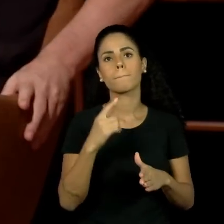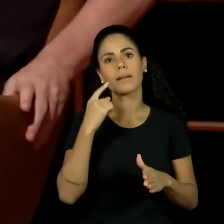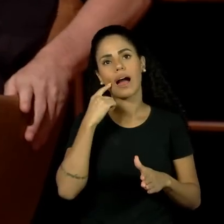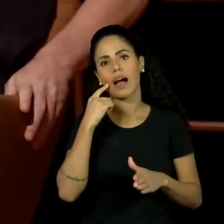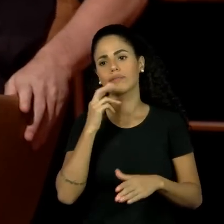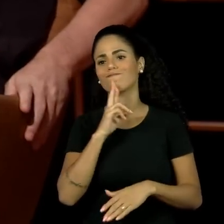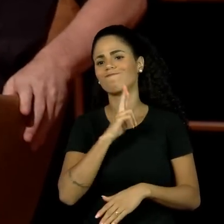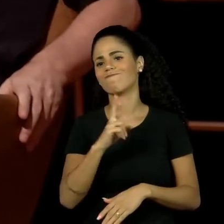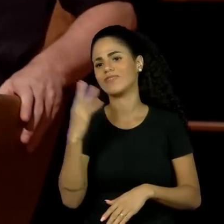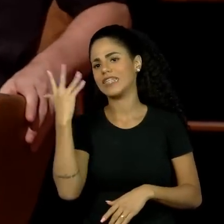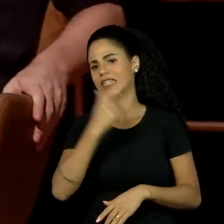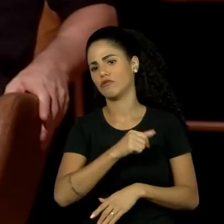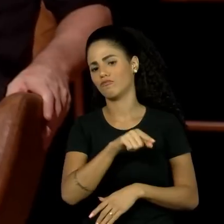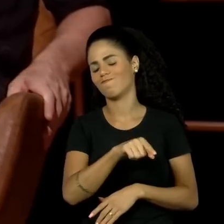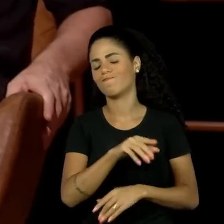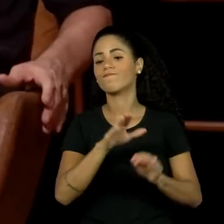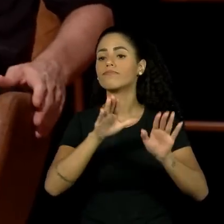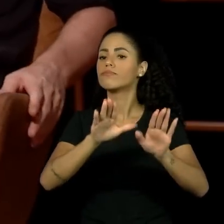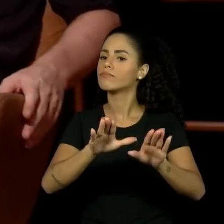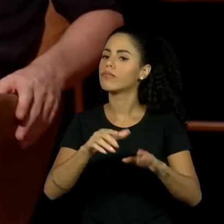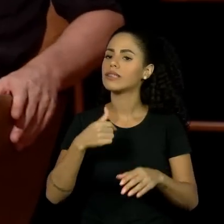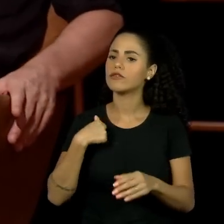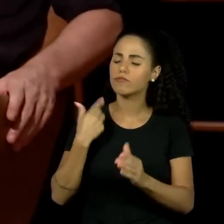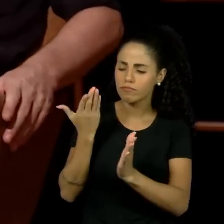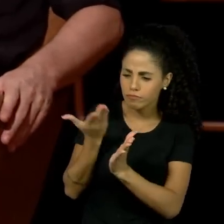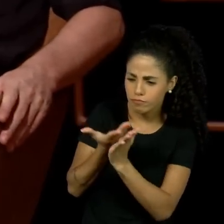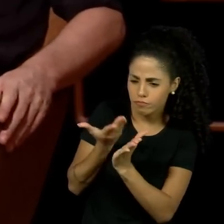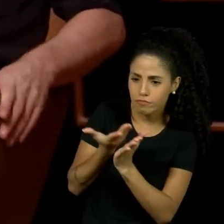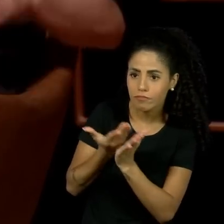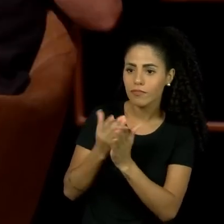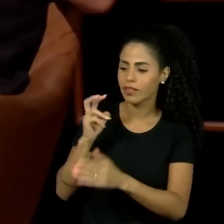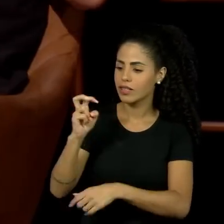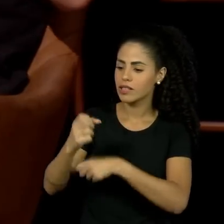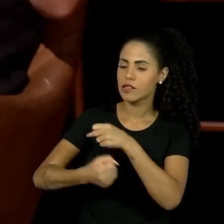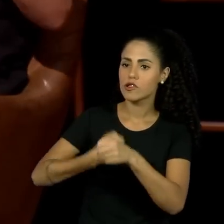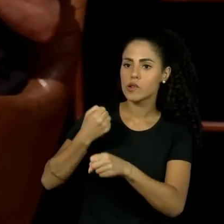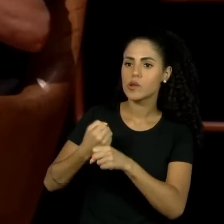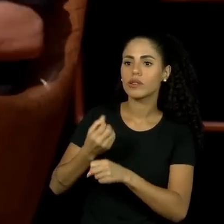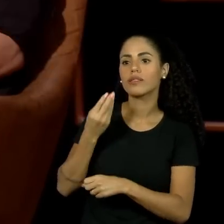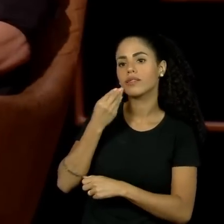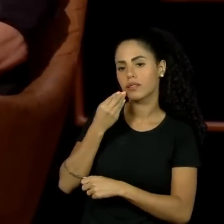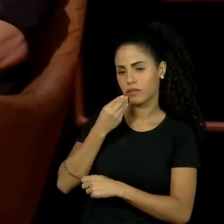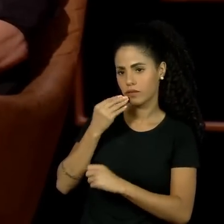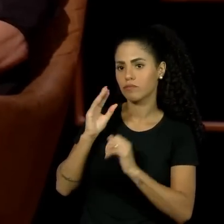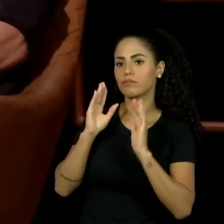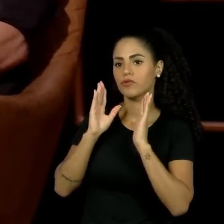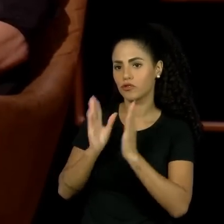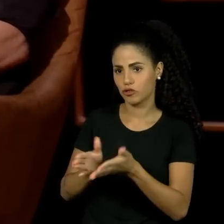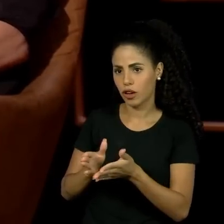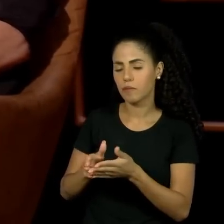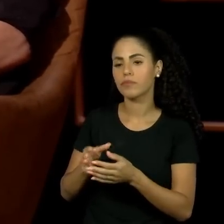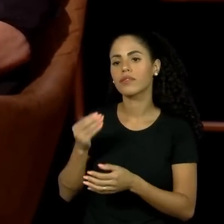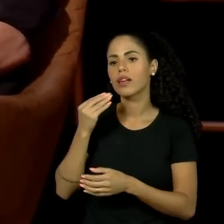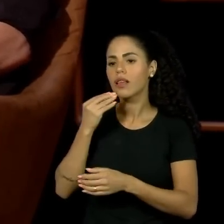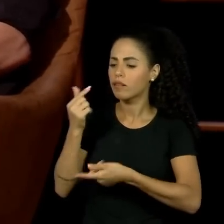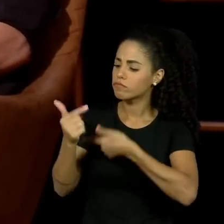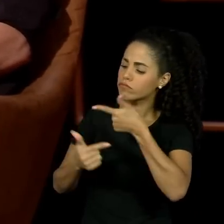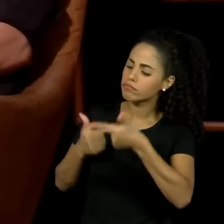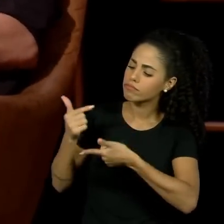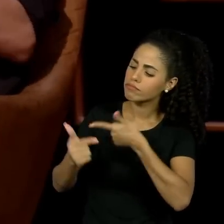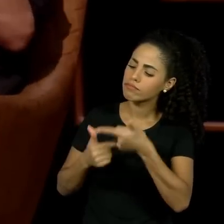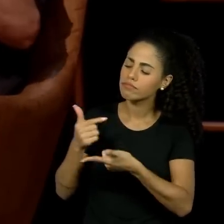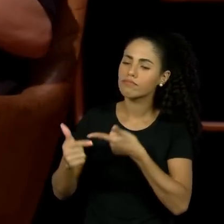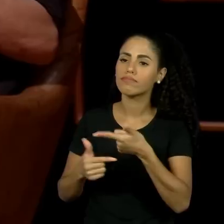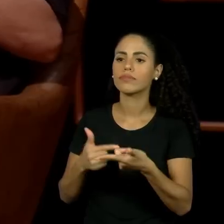um resultado maravilhoso. Mas daí eu estudei durante esses 5 anos, cheguei a fazer